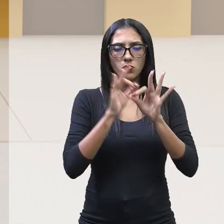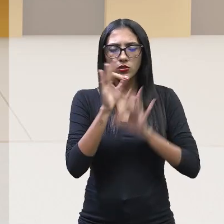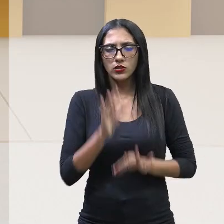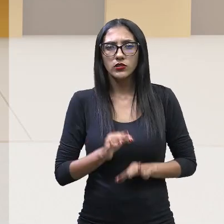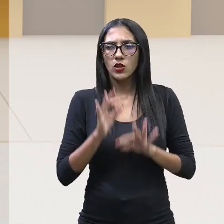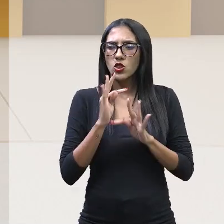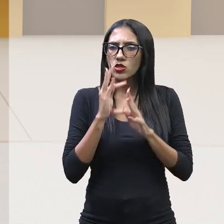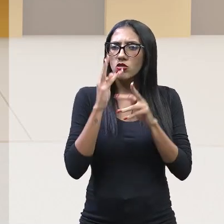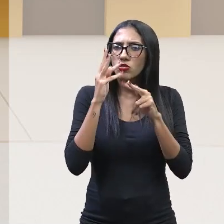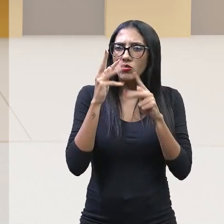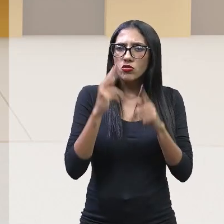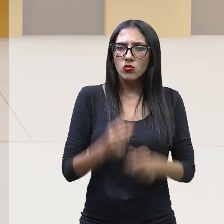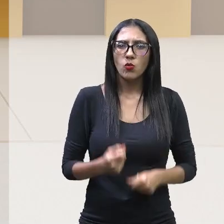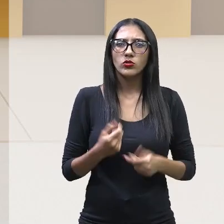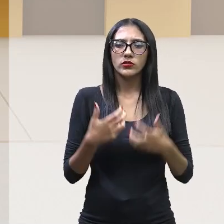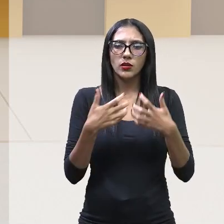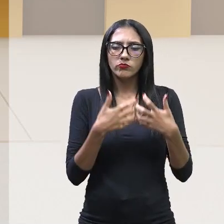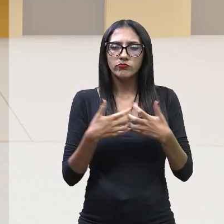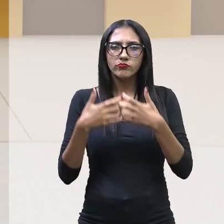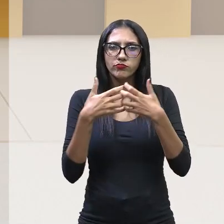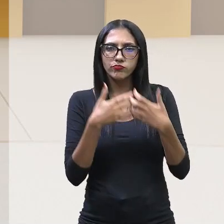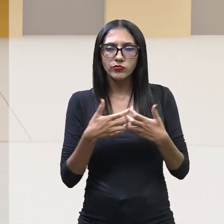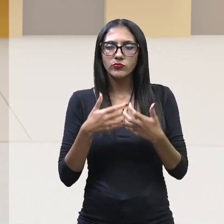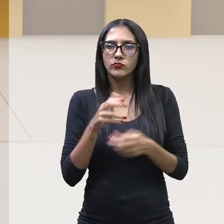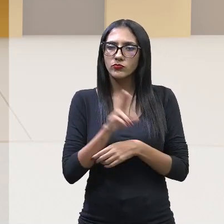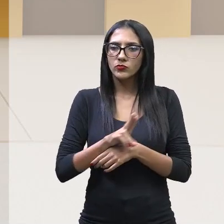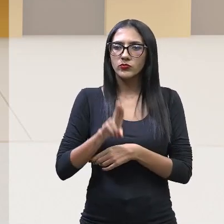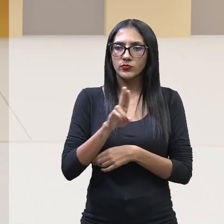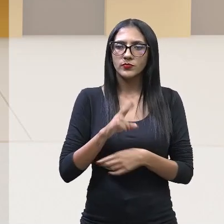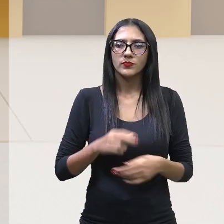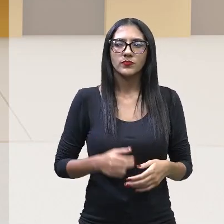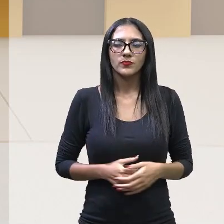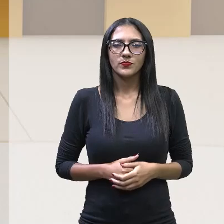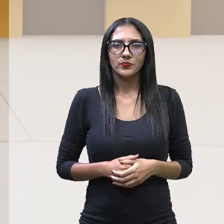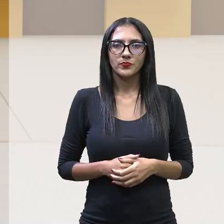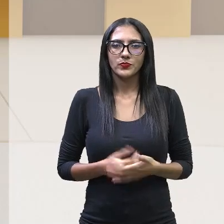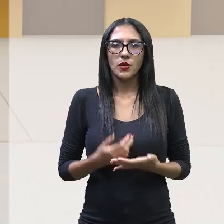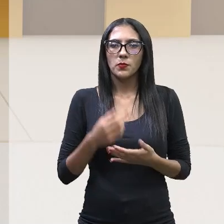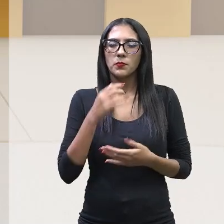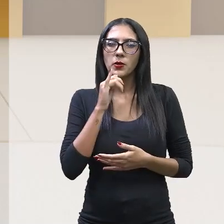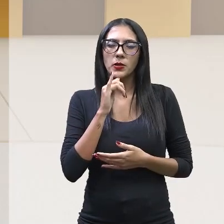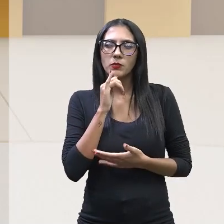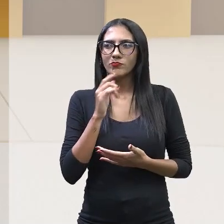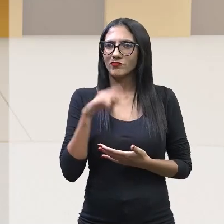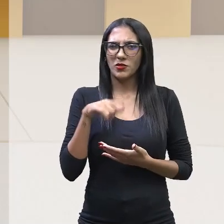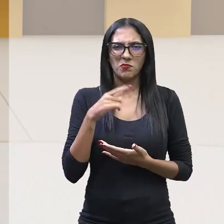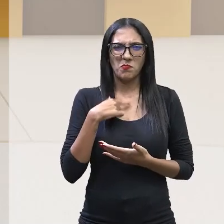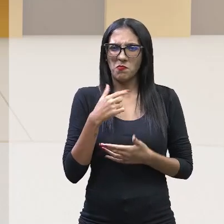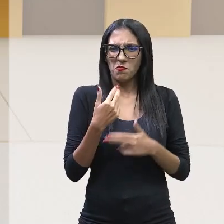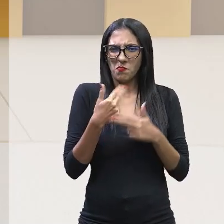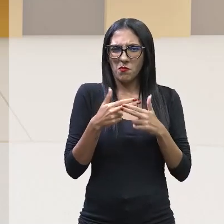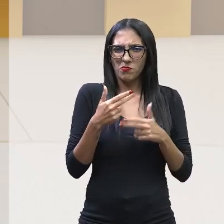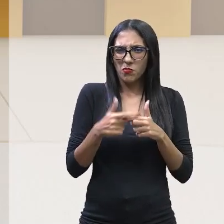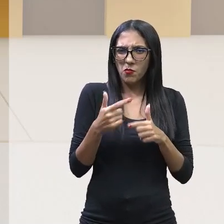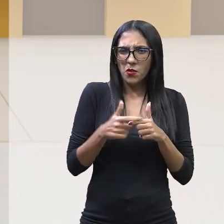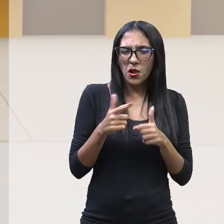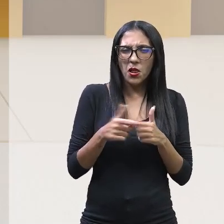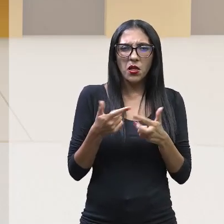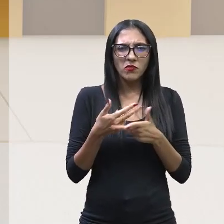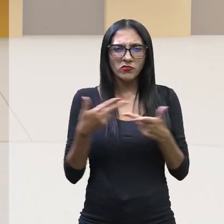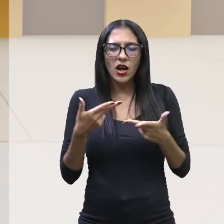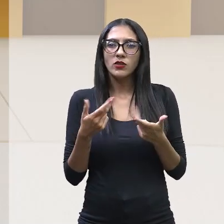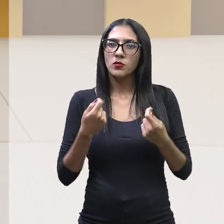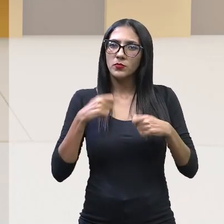equipamentos utilizados nas atividades de mineração. Até porque não pode ali ser feito de qualquer maneira, e tem que saber ali, não é,